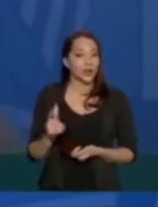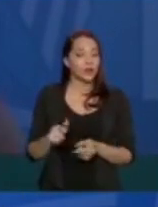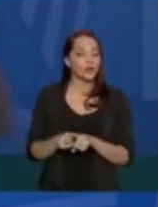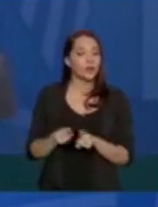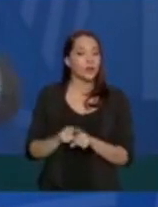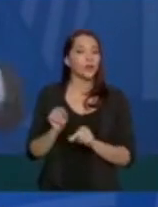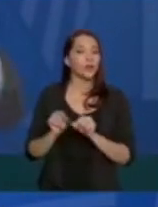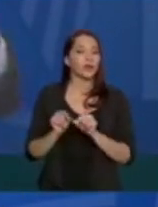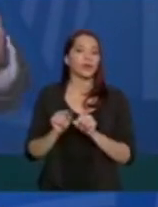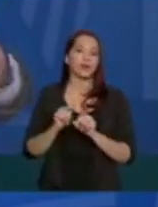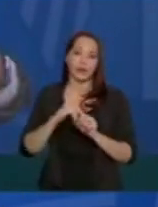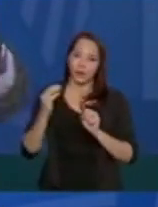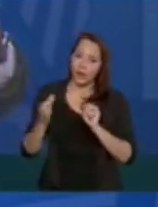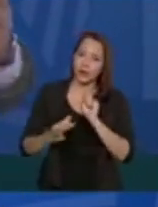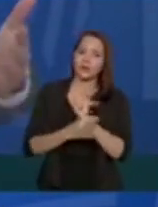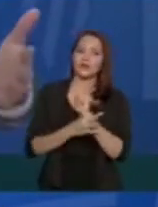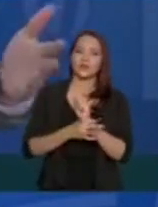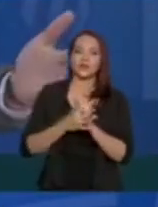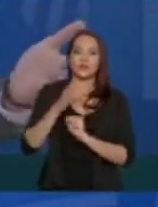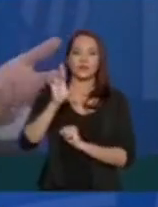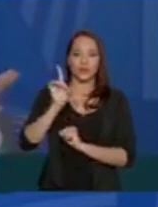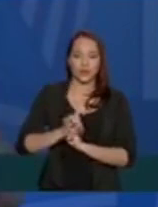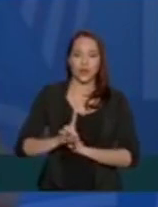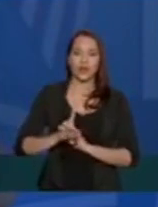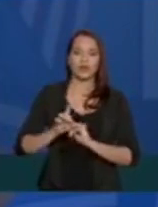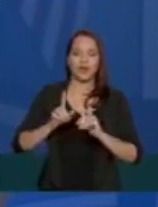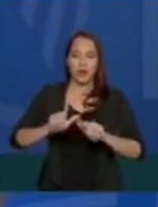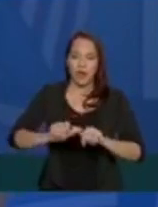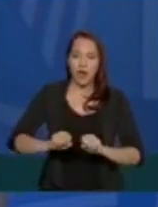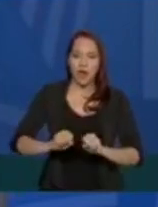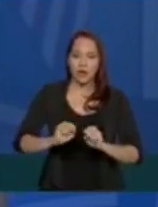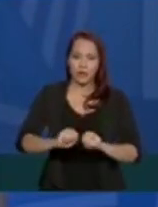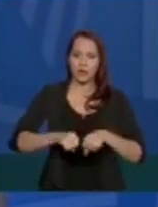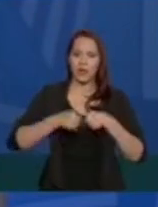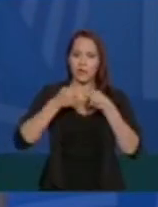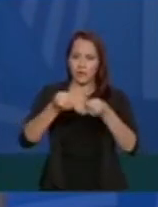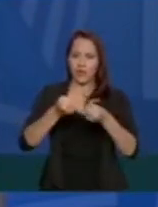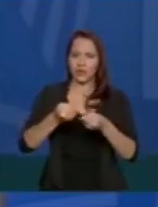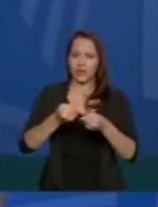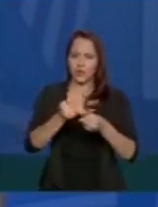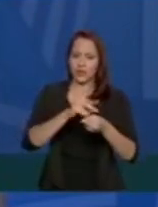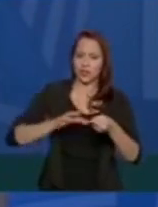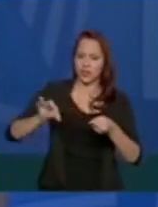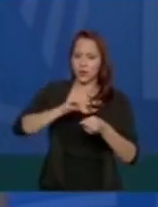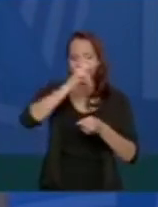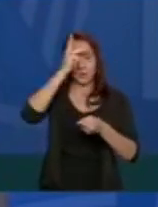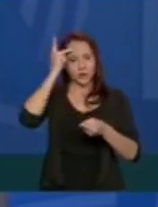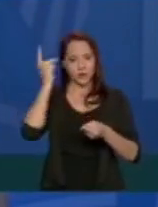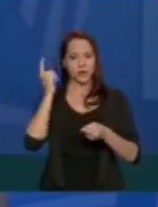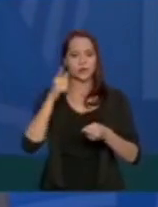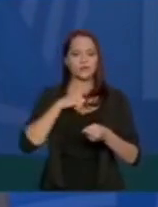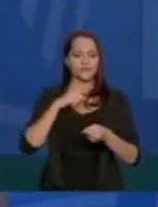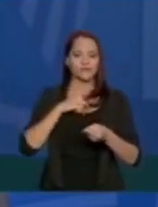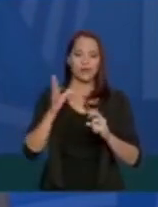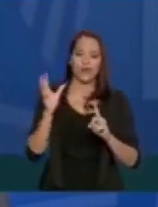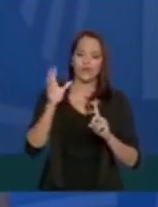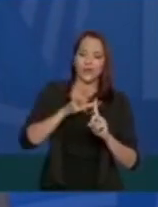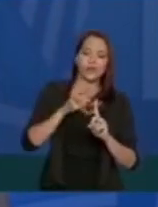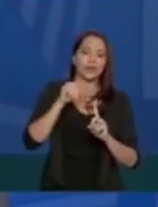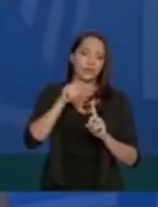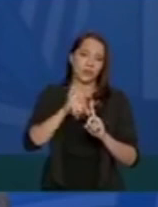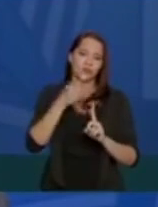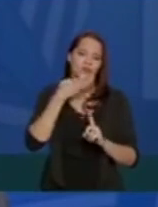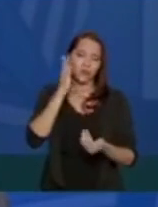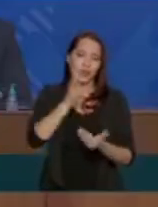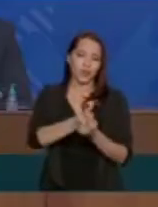que garantindo-se o direito à ampla defesa de todas as pessoas que são afetadas num processo dessa